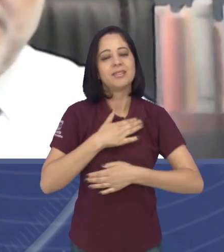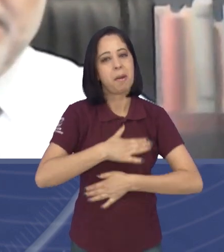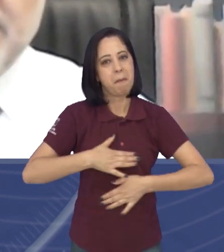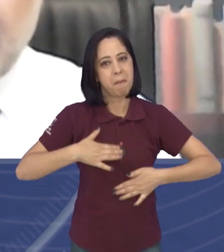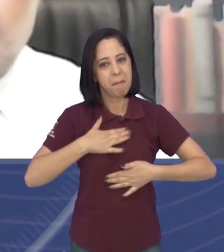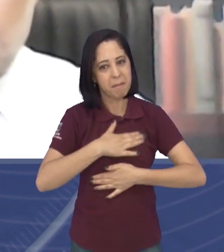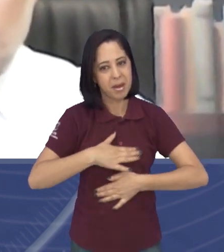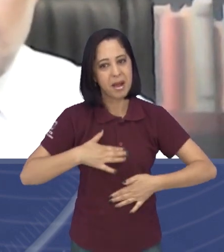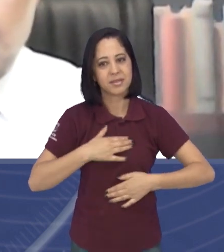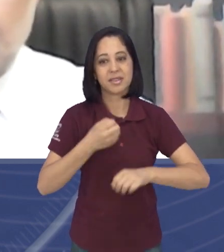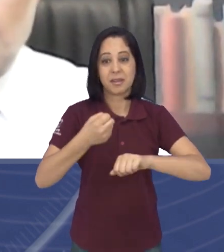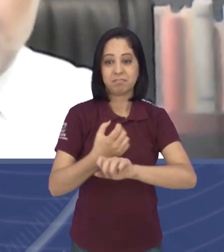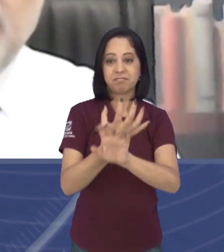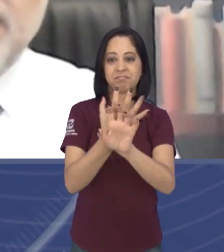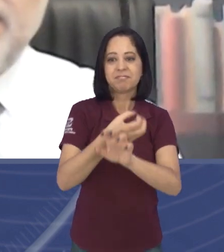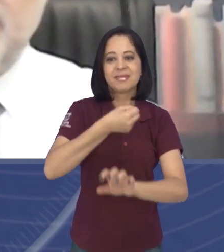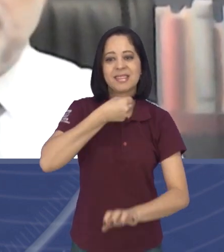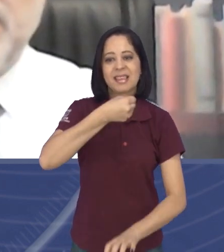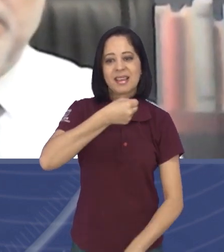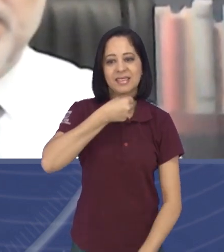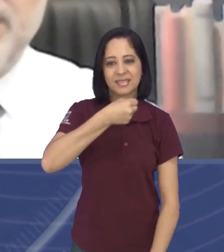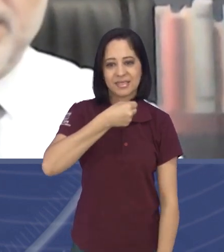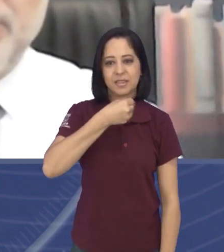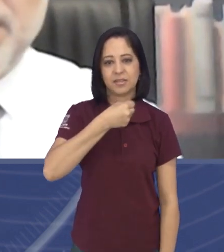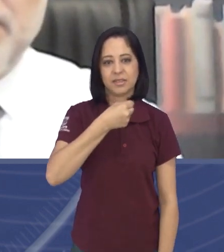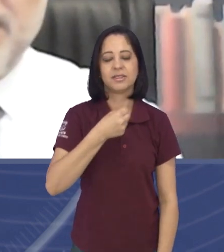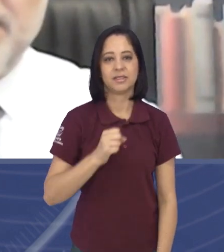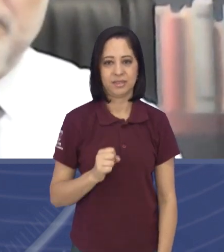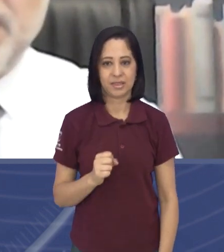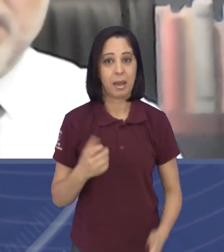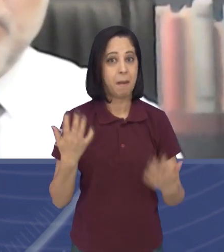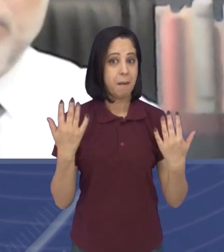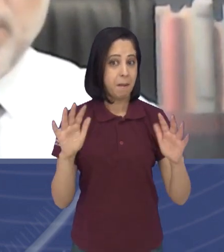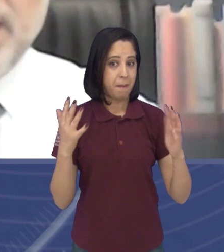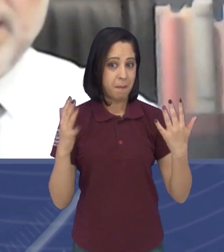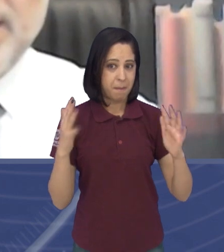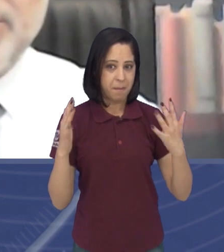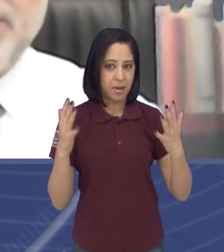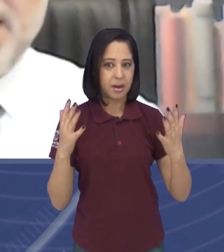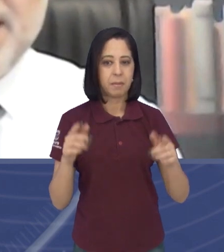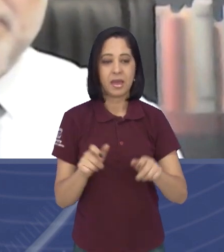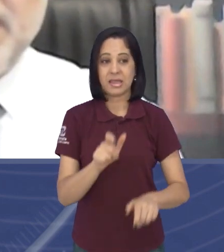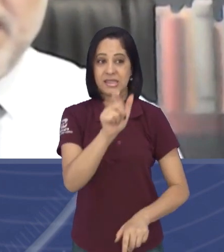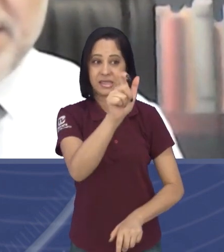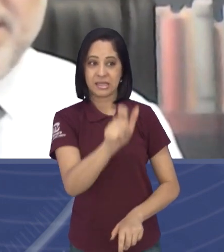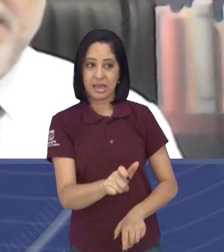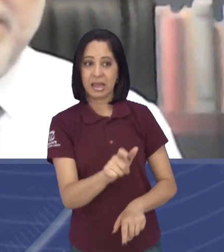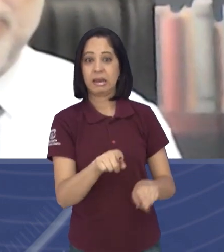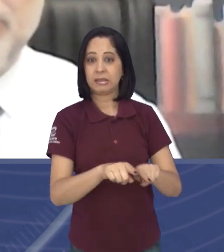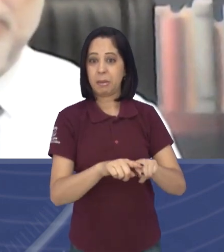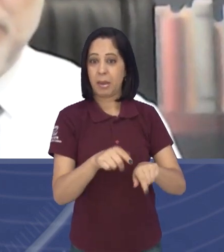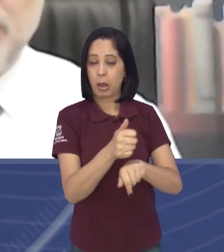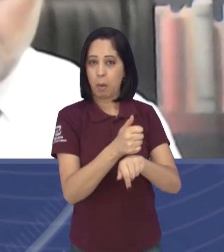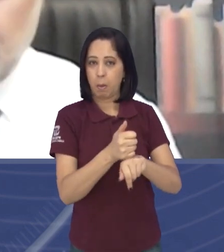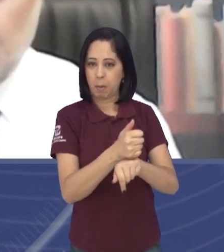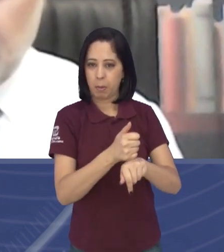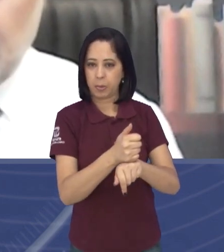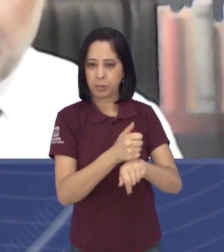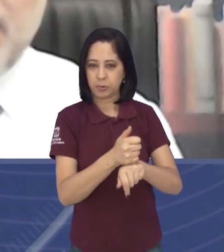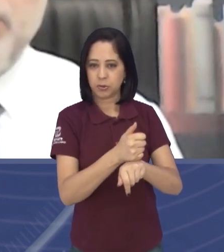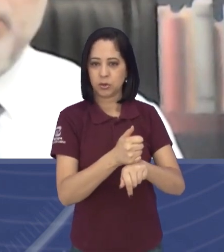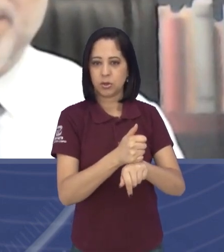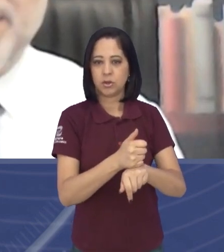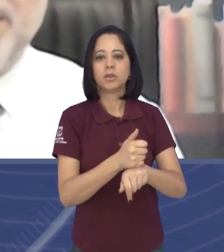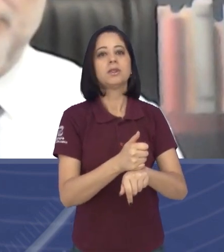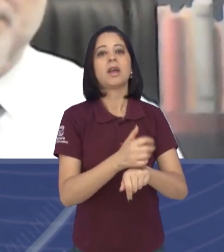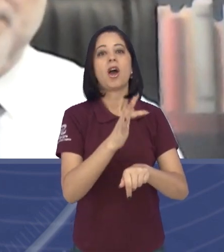prazer estar aqui consigo, Dani, e parabenizando também o colega que está aí em estúdio,